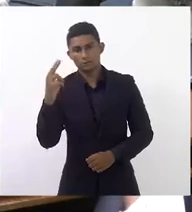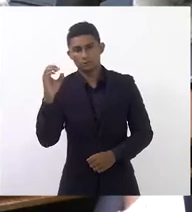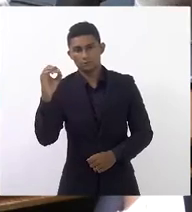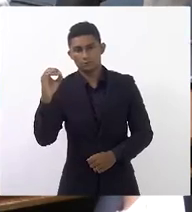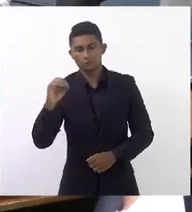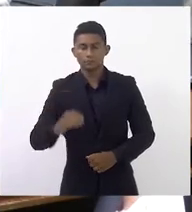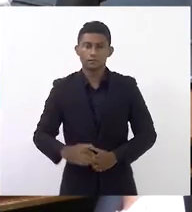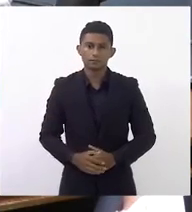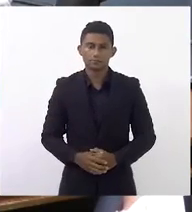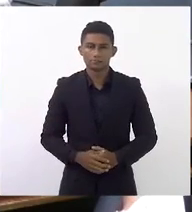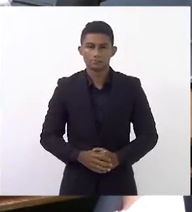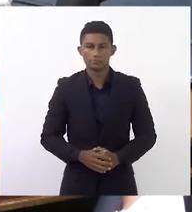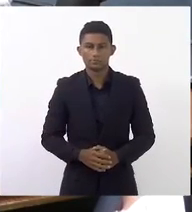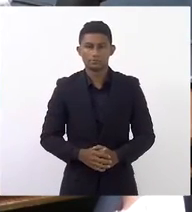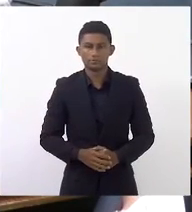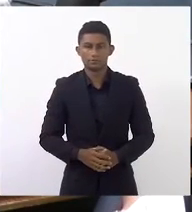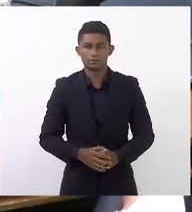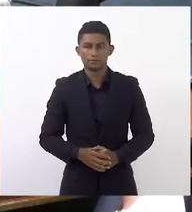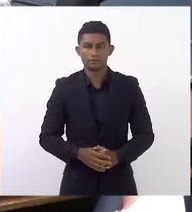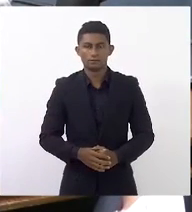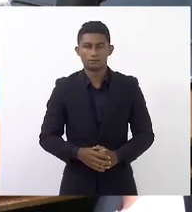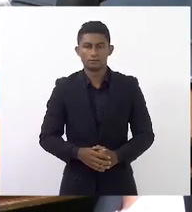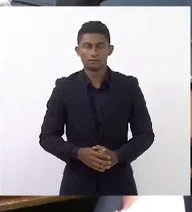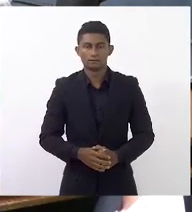Deputado Eliomar Coelho.